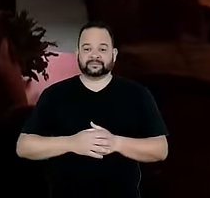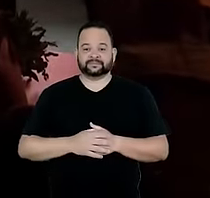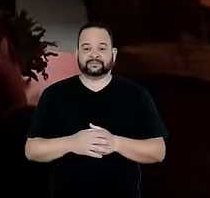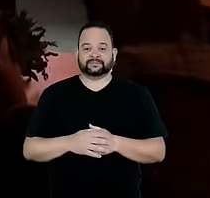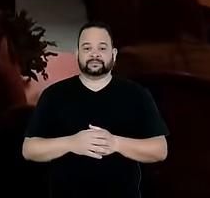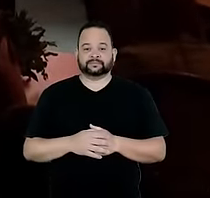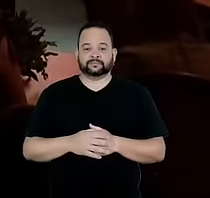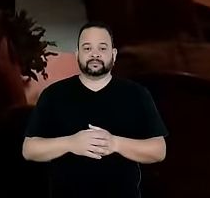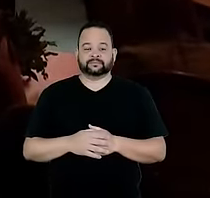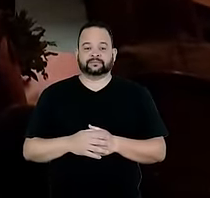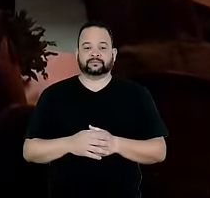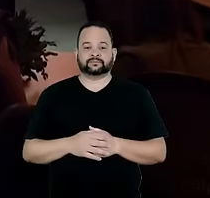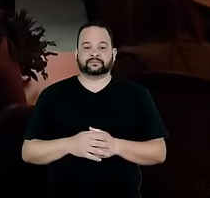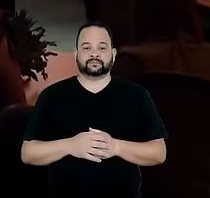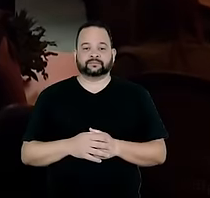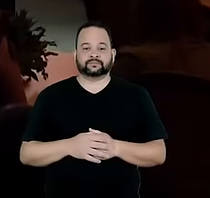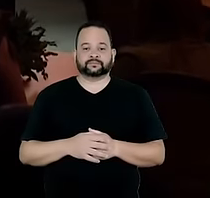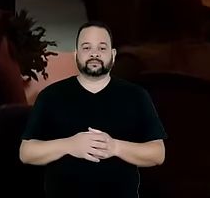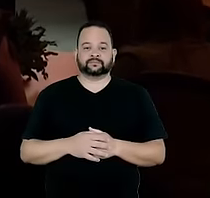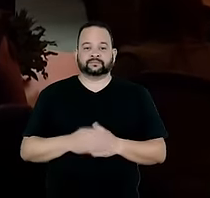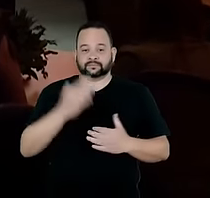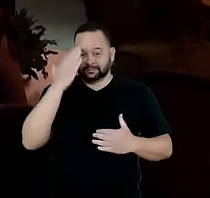bem-vindo obrigado